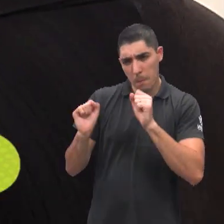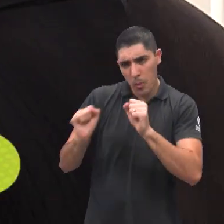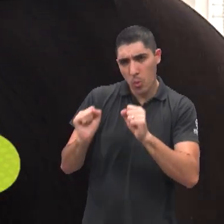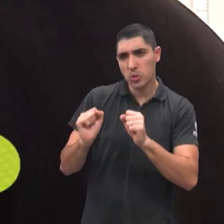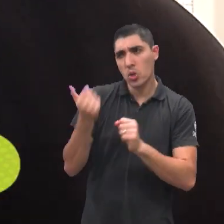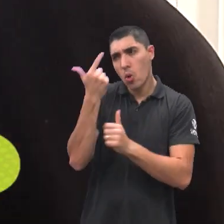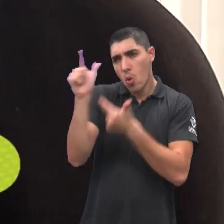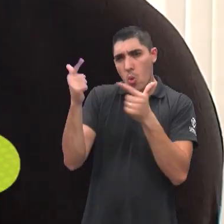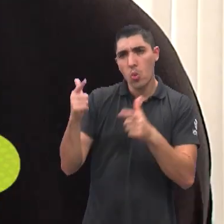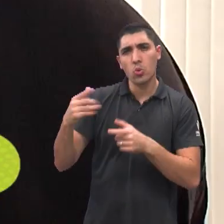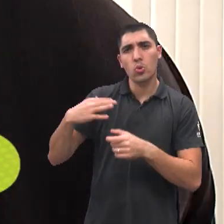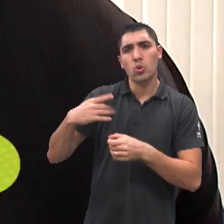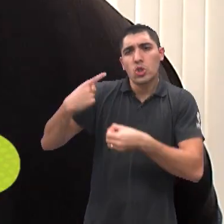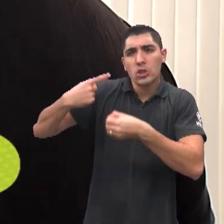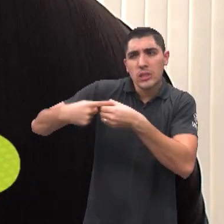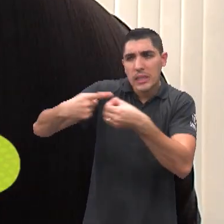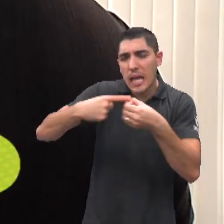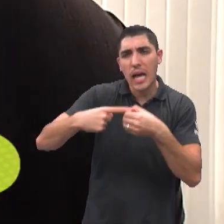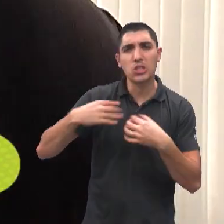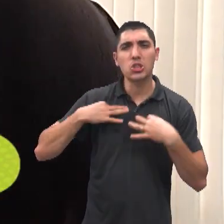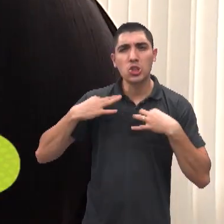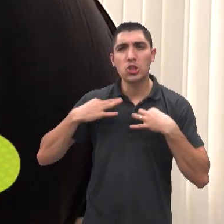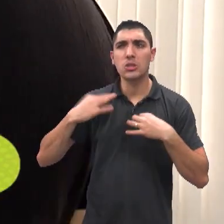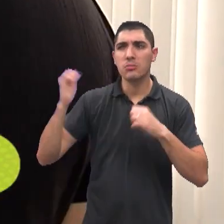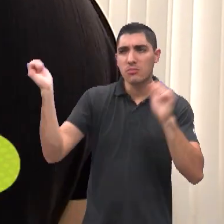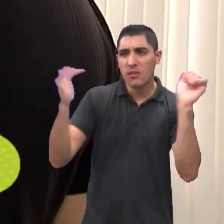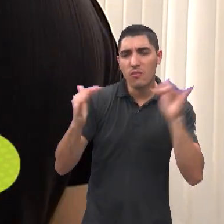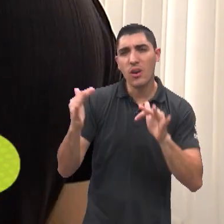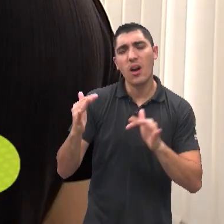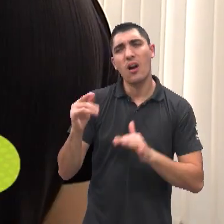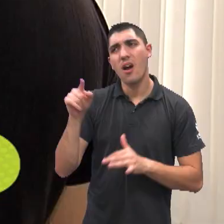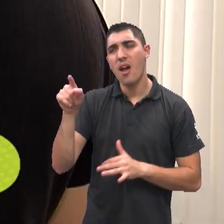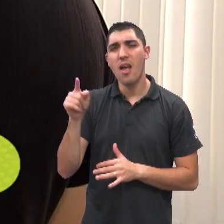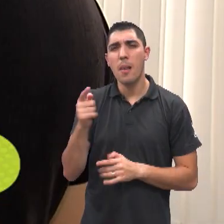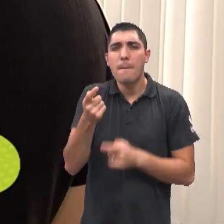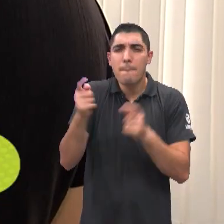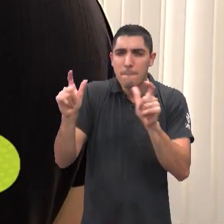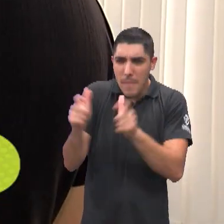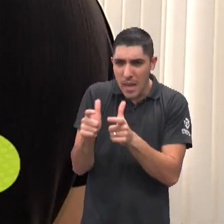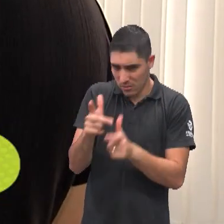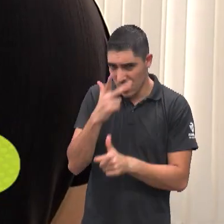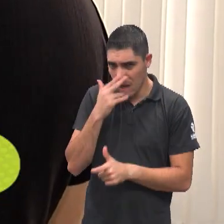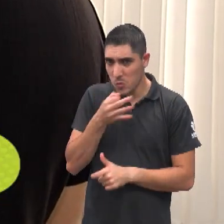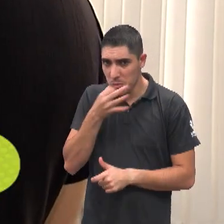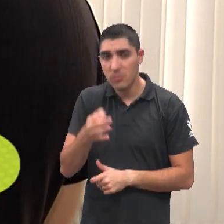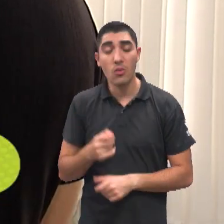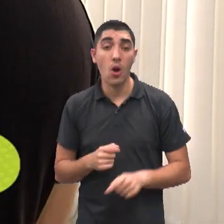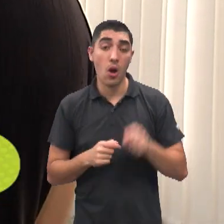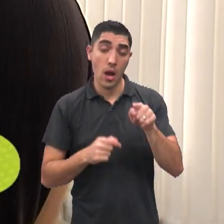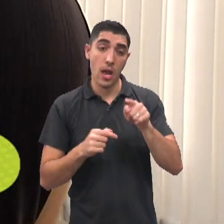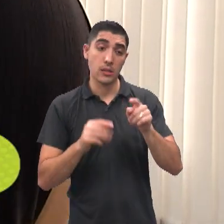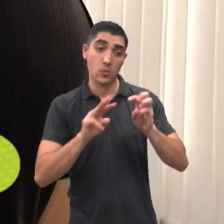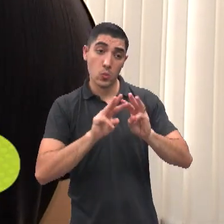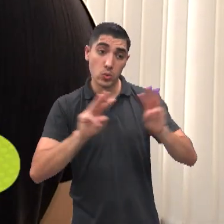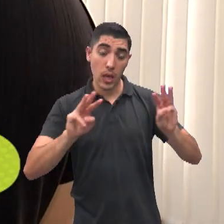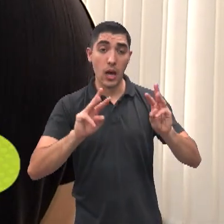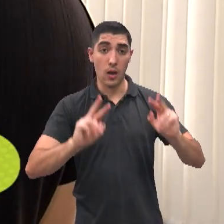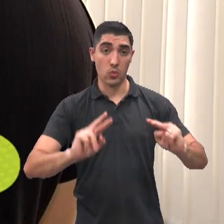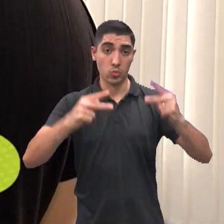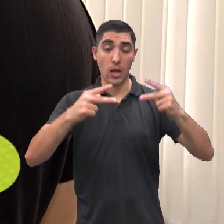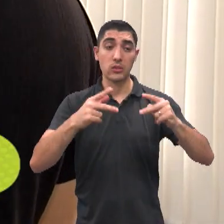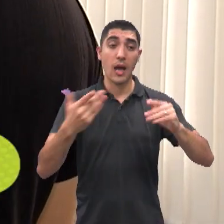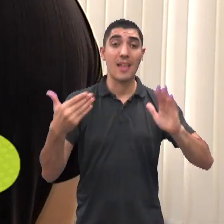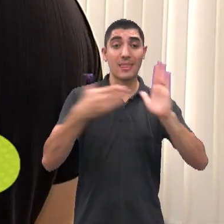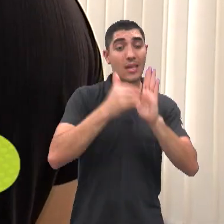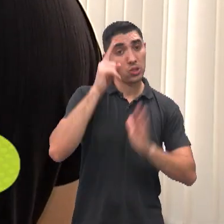esse fato da hospedagem gratuita não acontecer esse ano? Na verdade, o portal do Estado fecha no dia 9, é aí que a gente vai ter a dimensão de